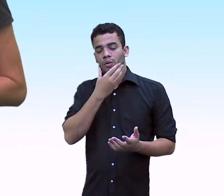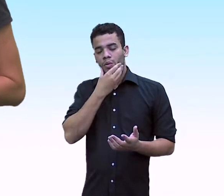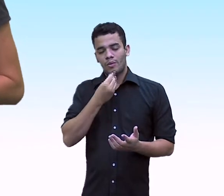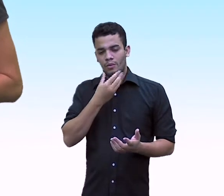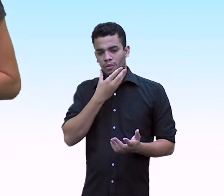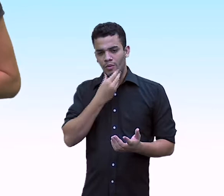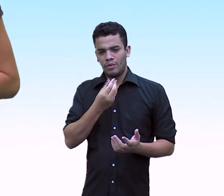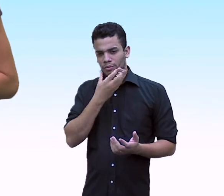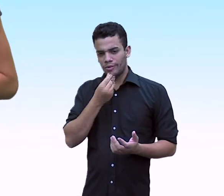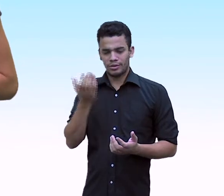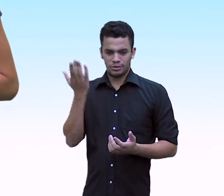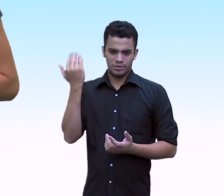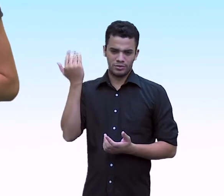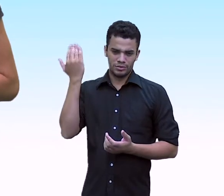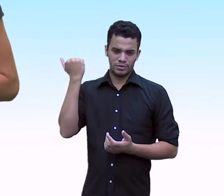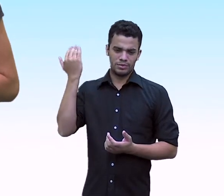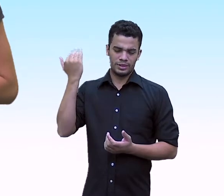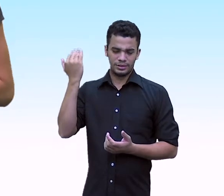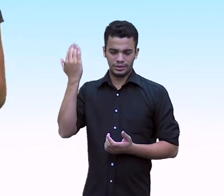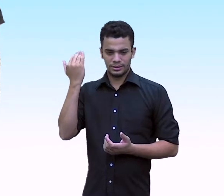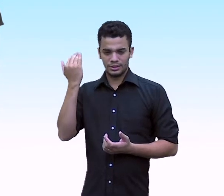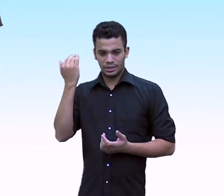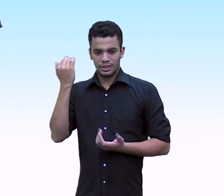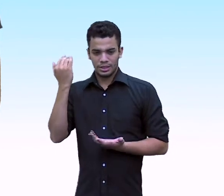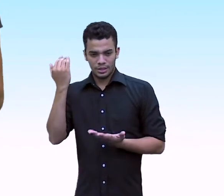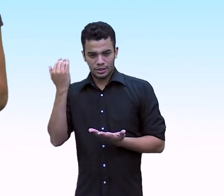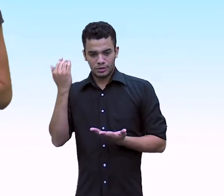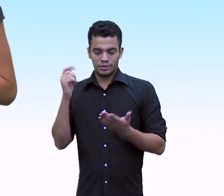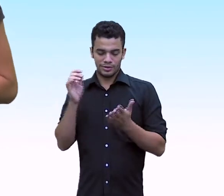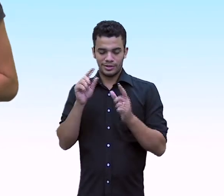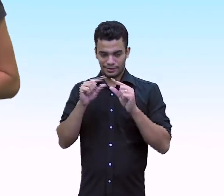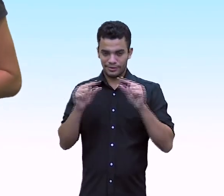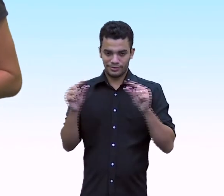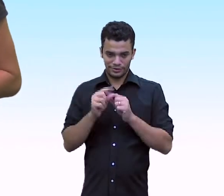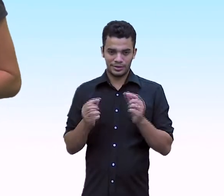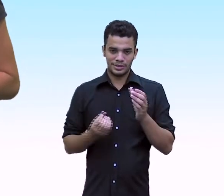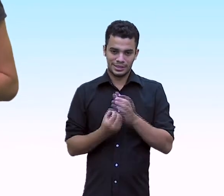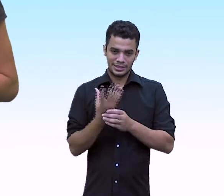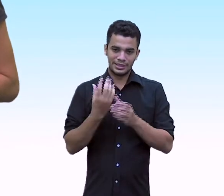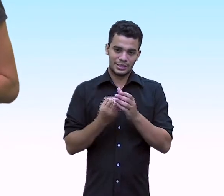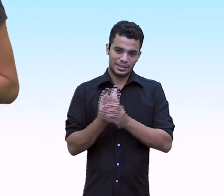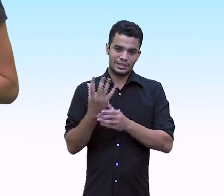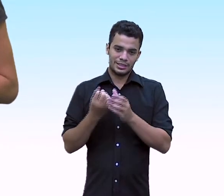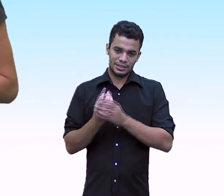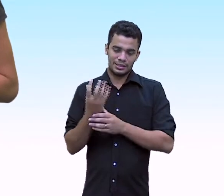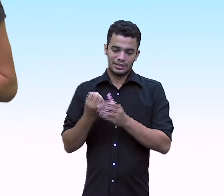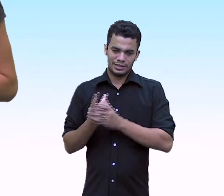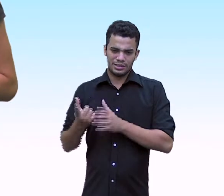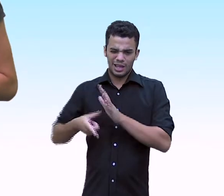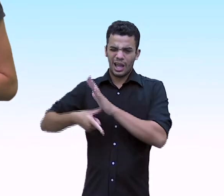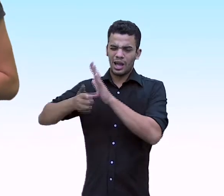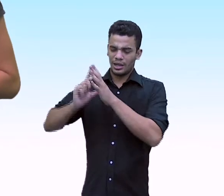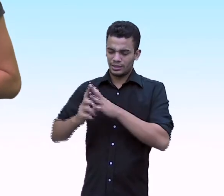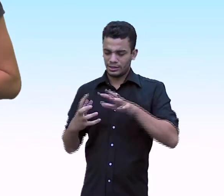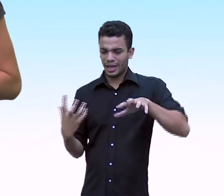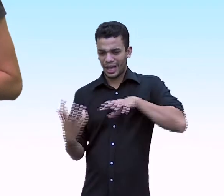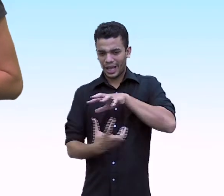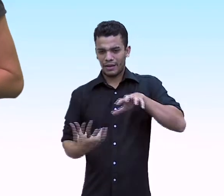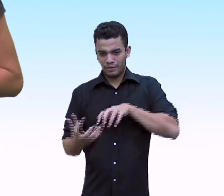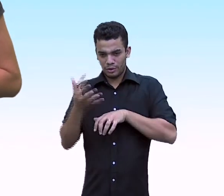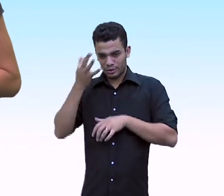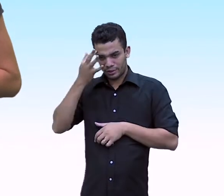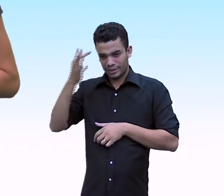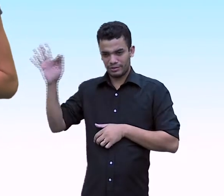monarquia. É uma época que antecedeu a Revolução Francesa.